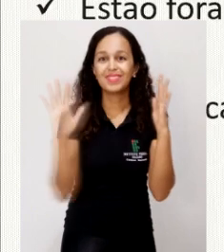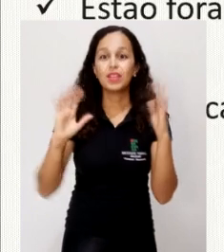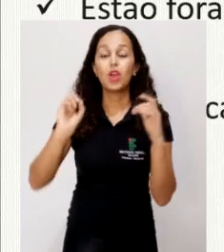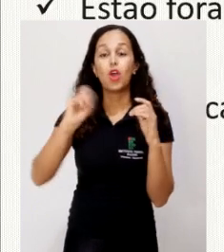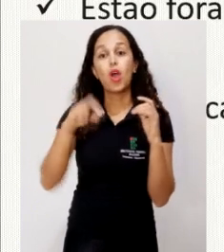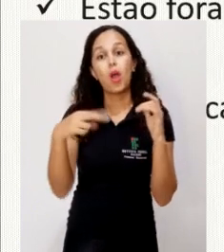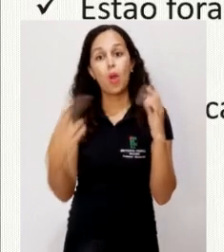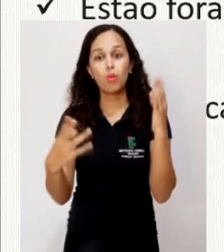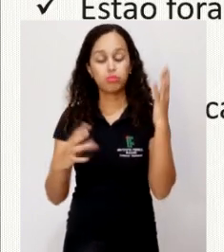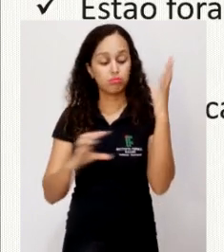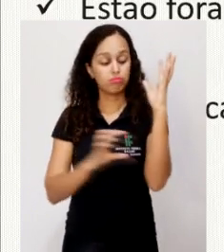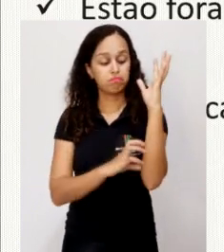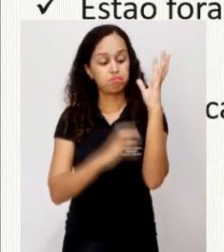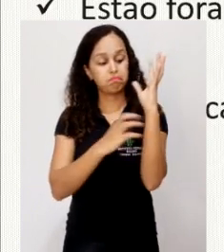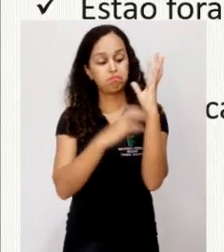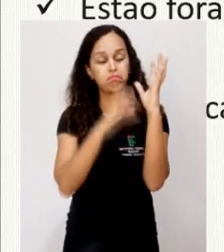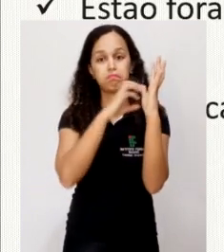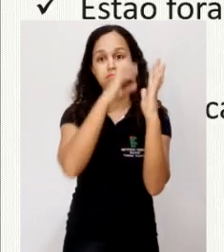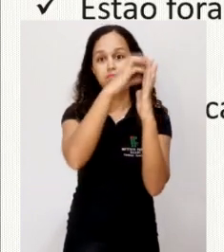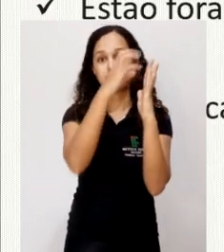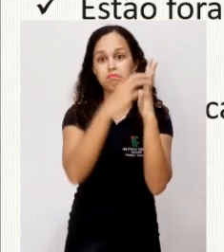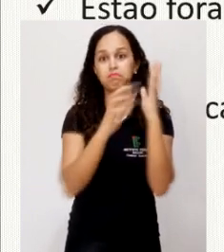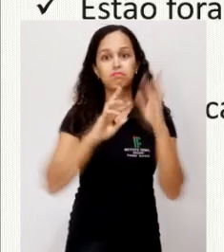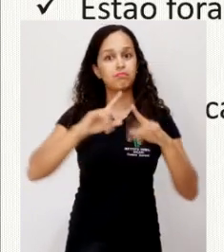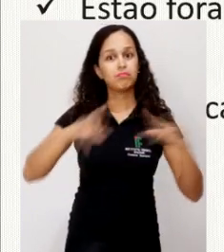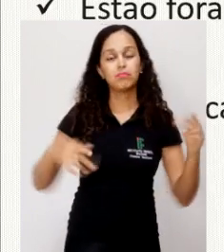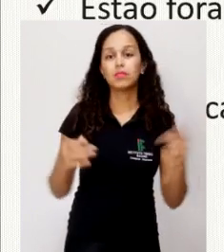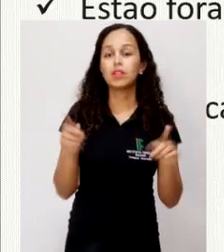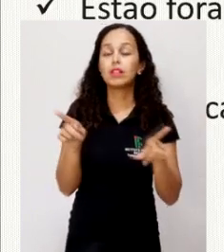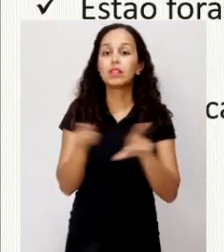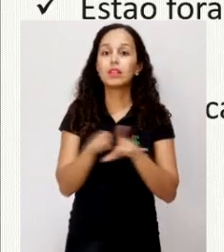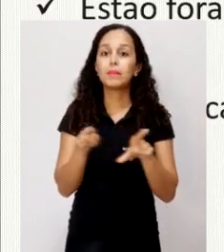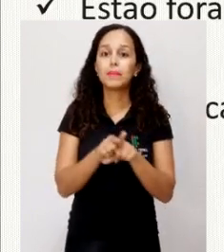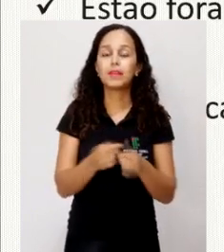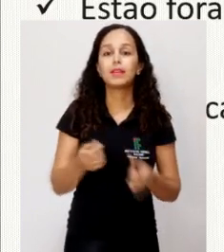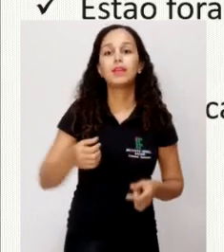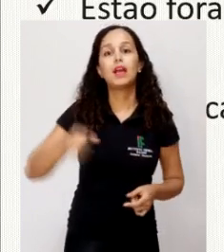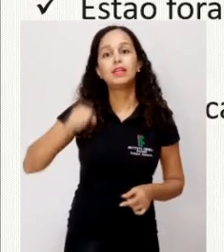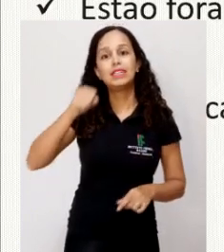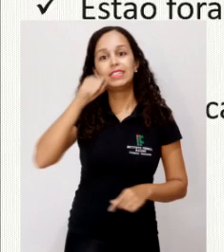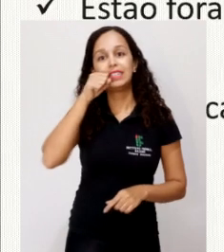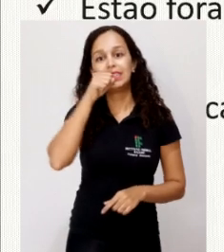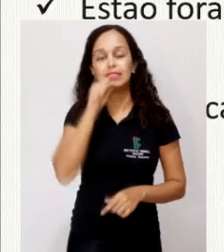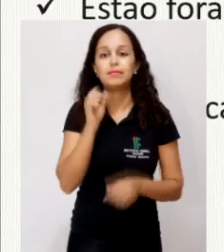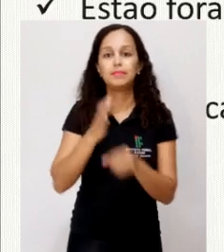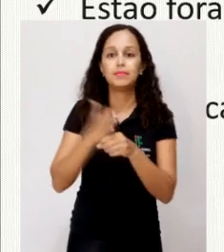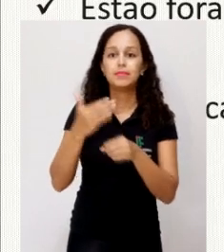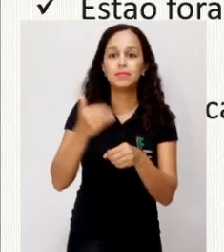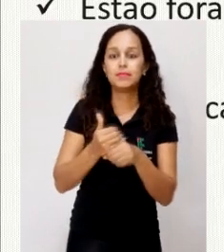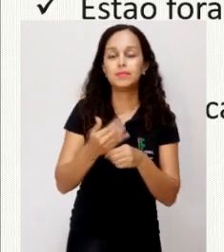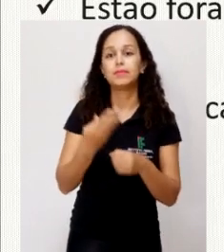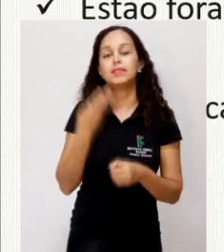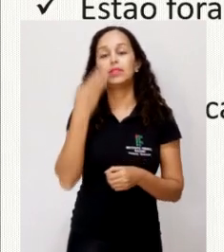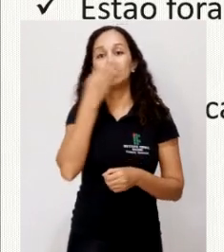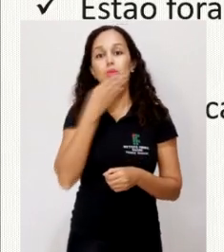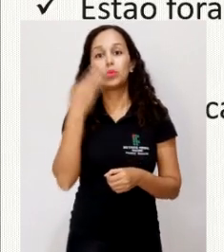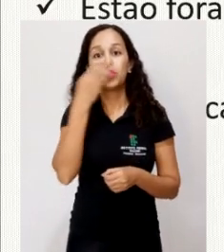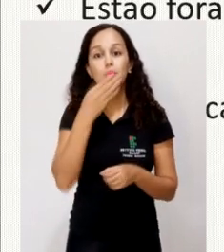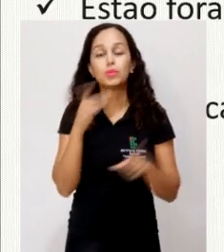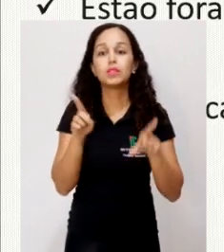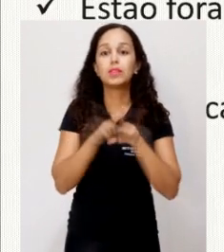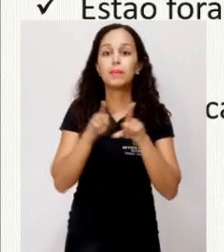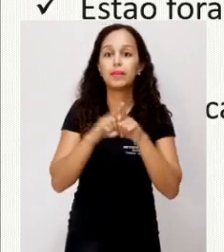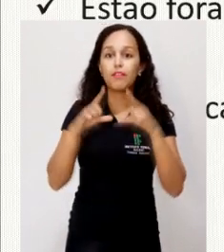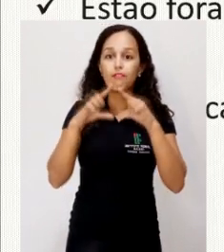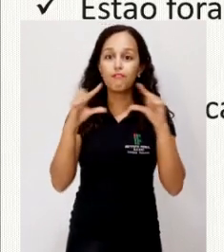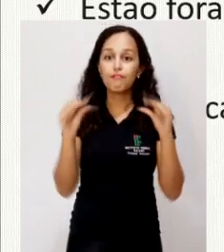de plantas de alimentos que para a gente já são convencionais, como cenoura, batata doce. As folhas desses